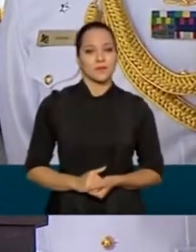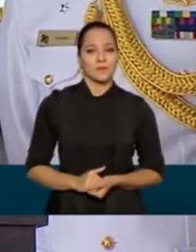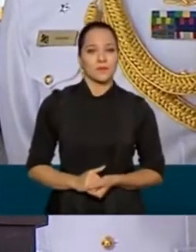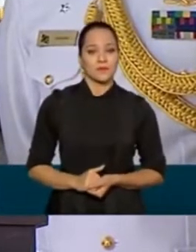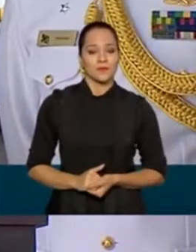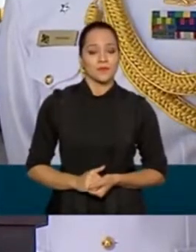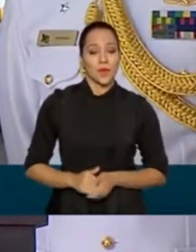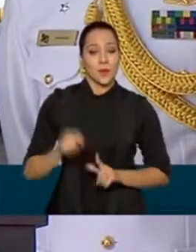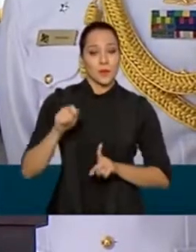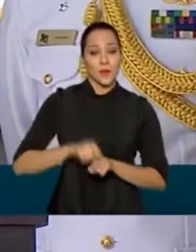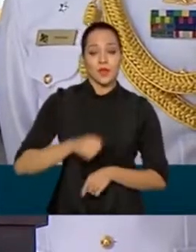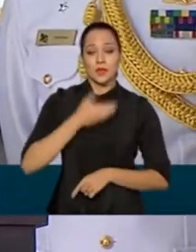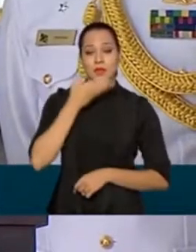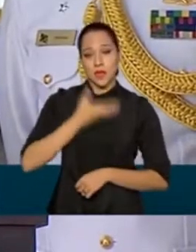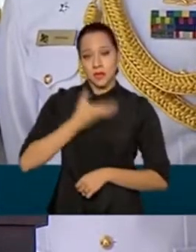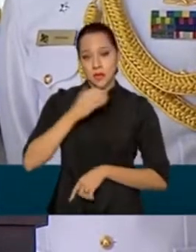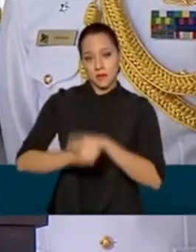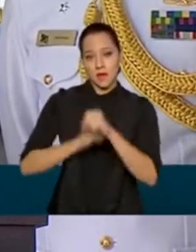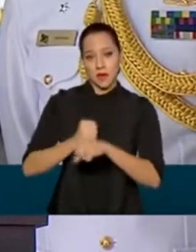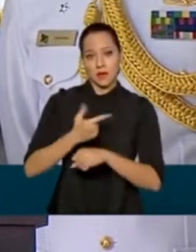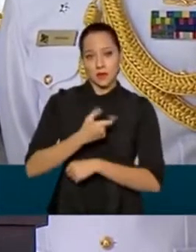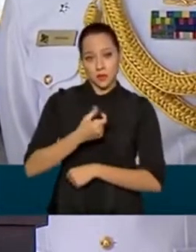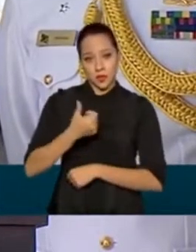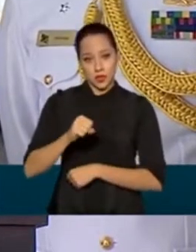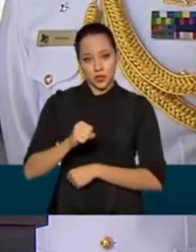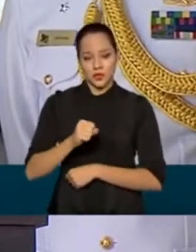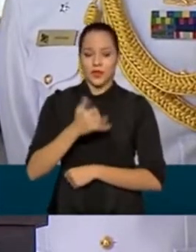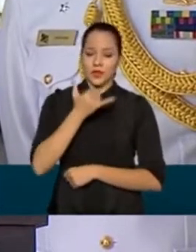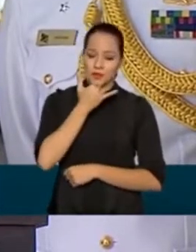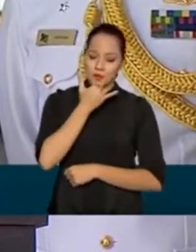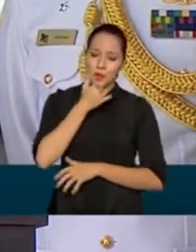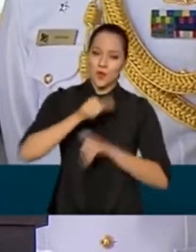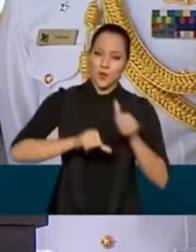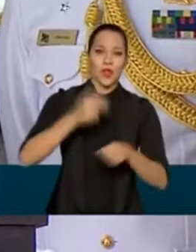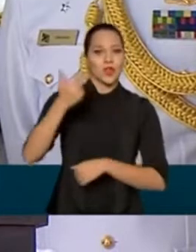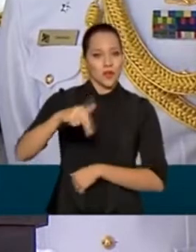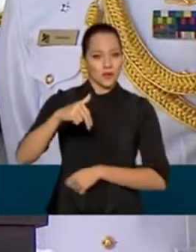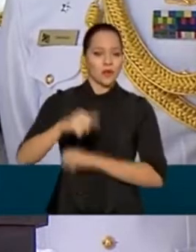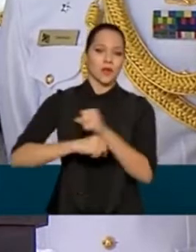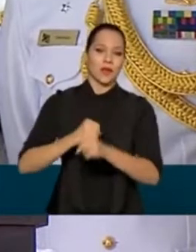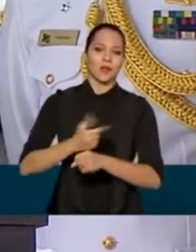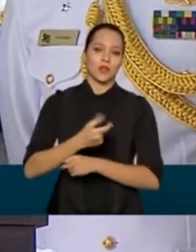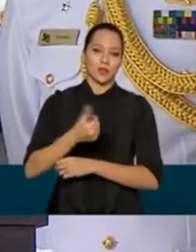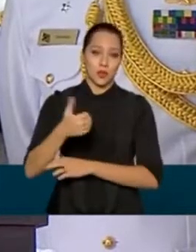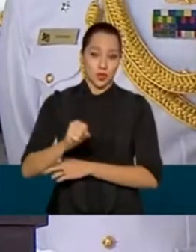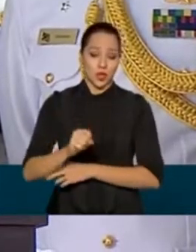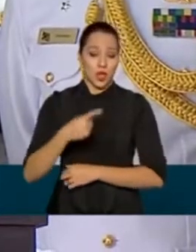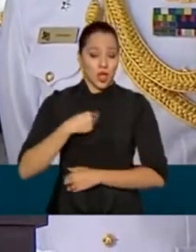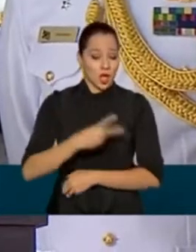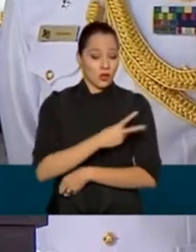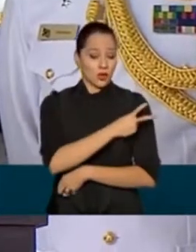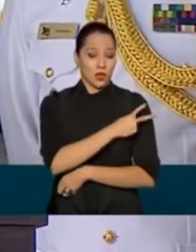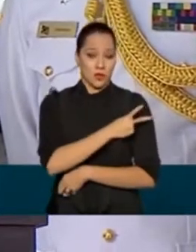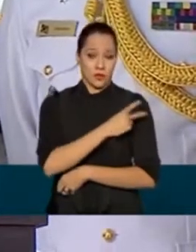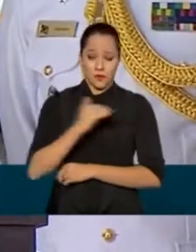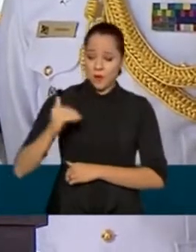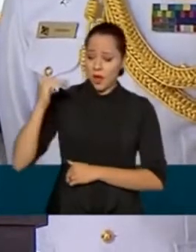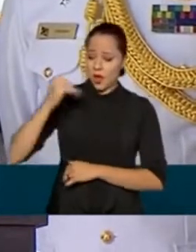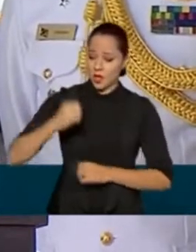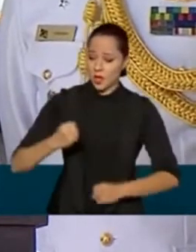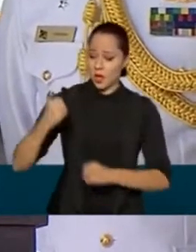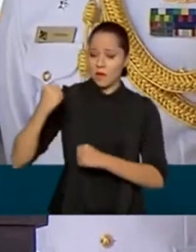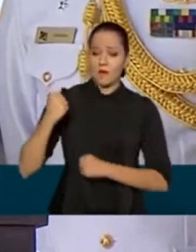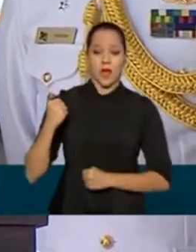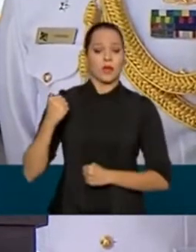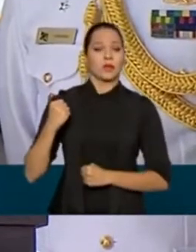Em dezembro de 2018, na verdade, em novembro de 2018, quando exerci a chefia do Estado-Maior da Armada,